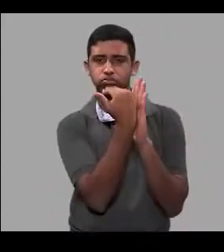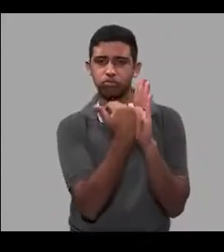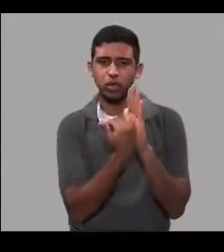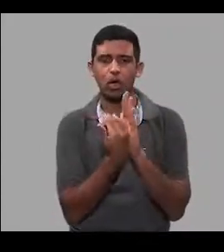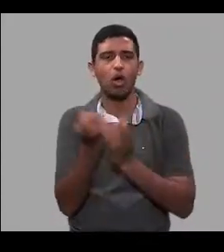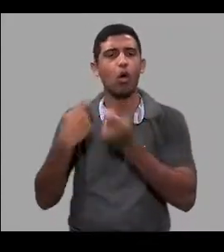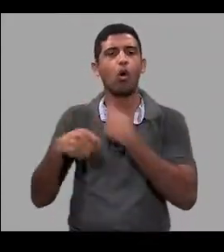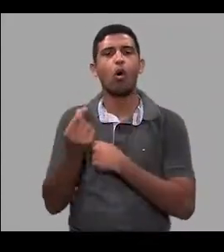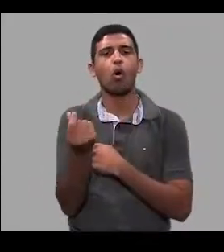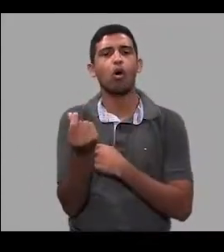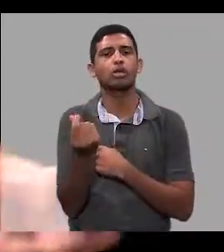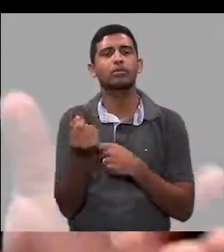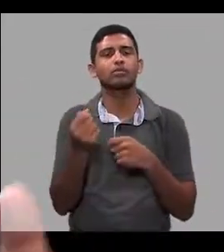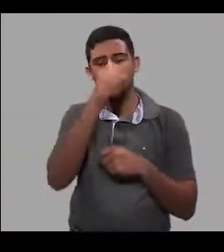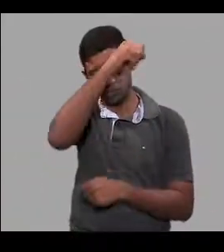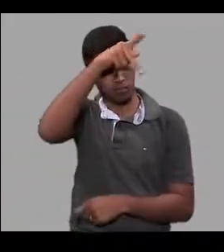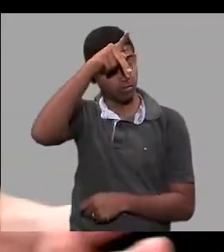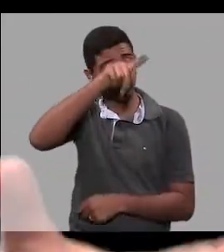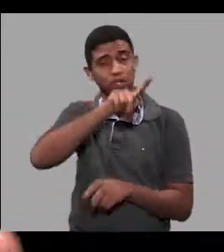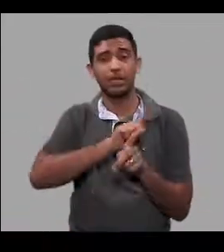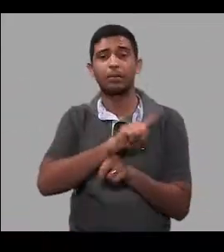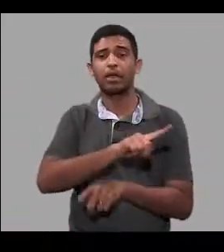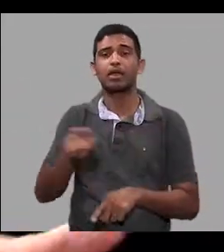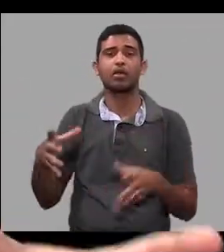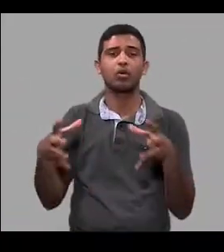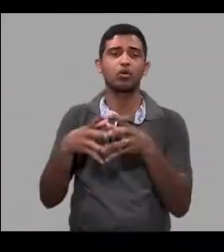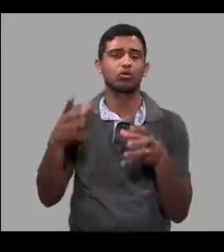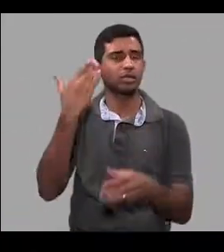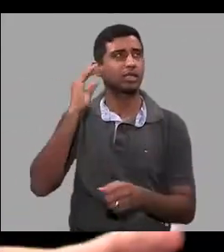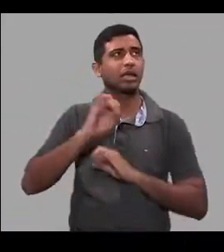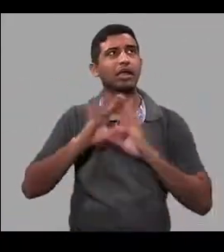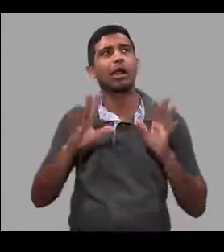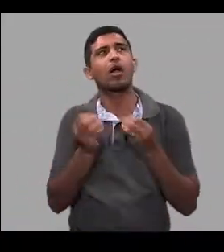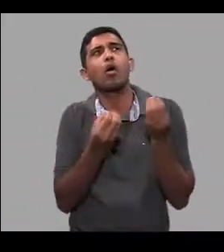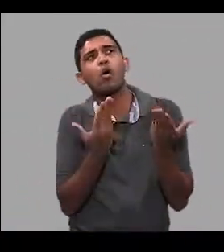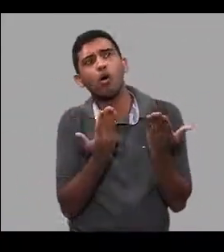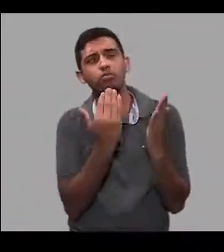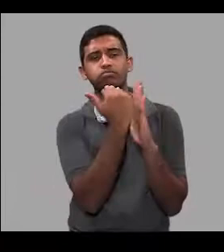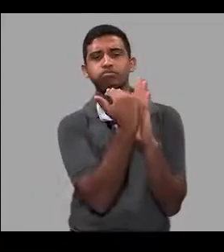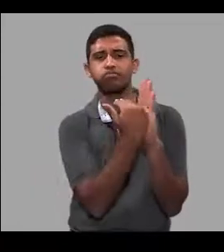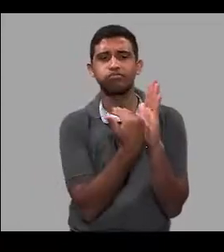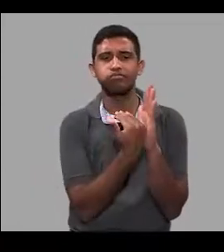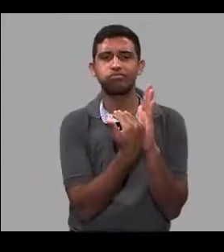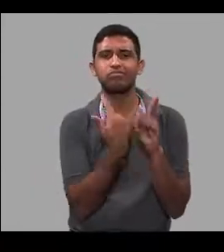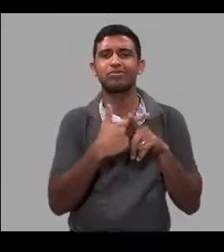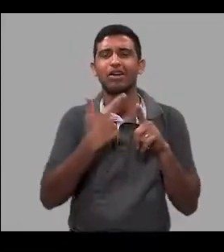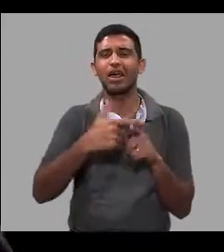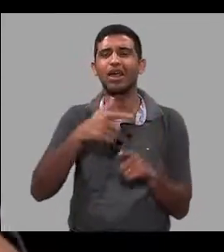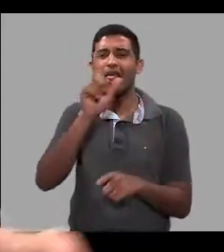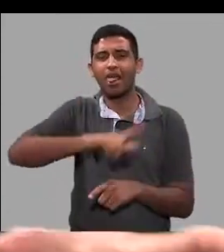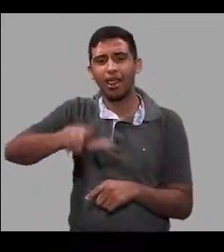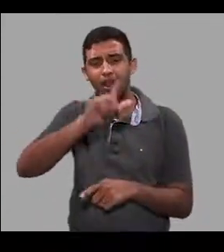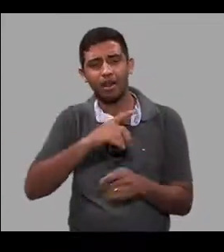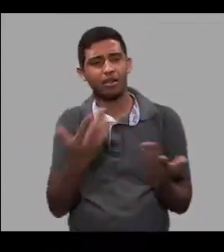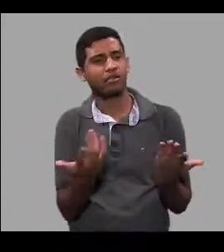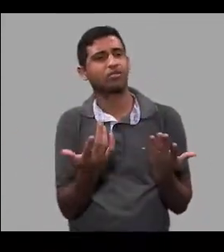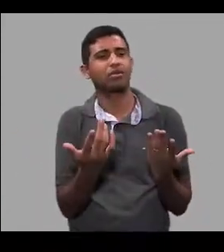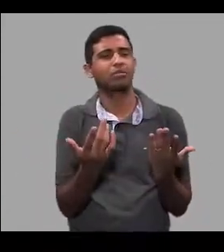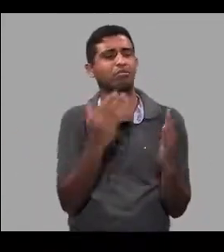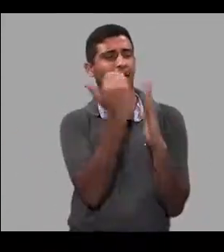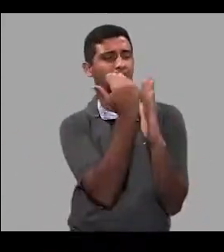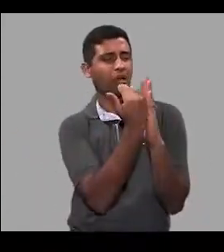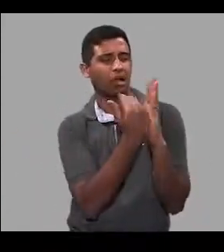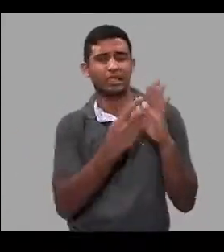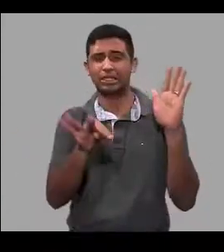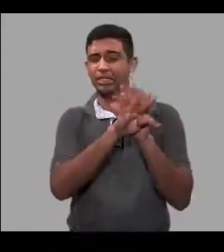orçamento público, né, e entendessem como funciona, porque é uma linguagem e um vocabulário